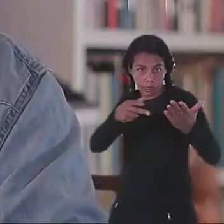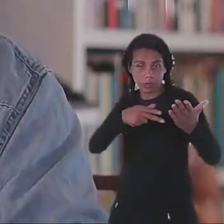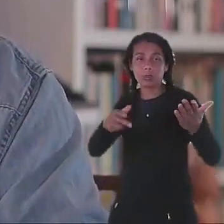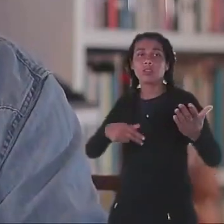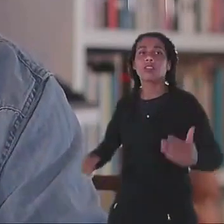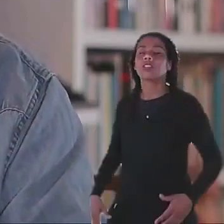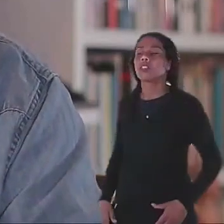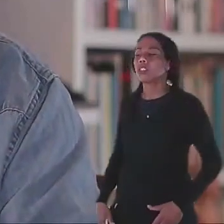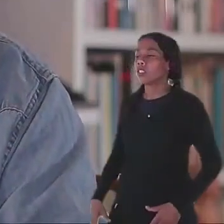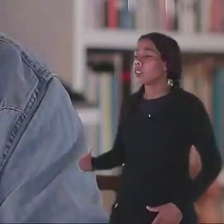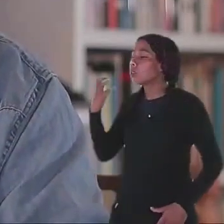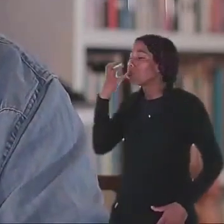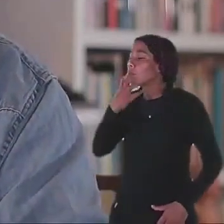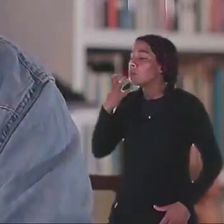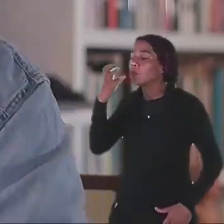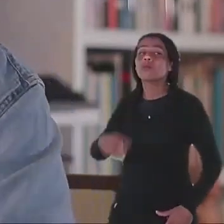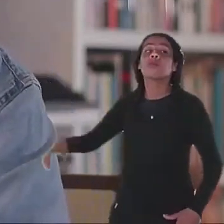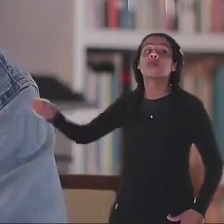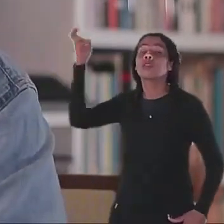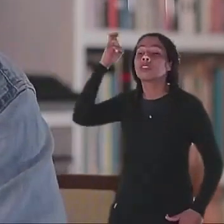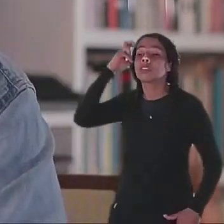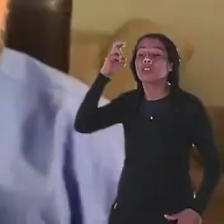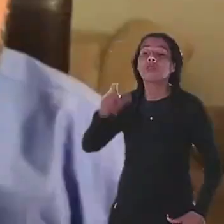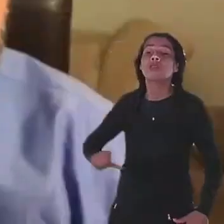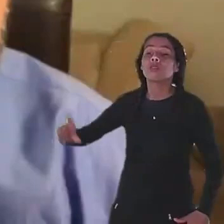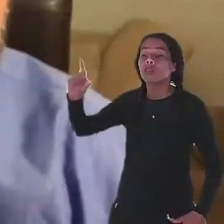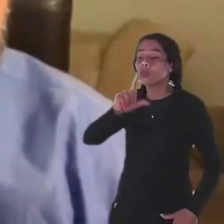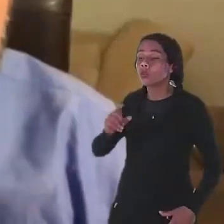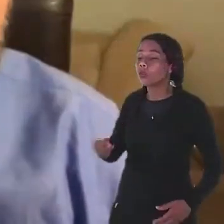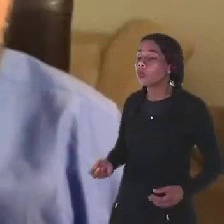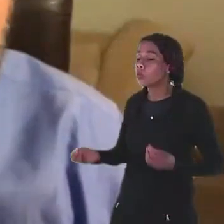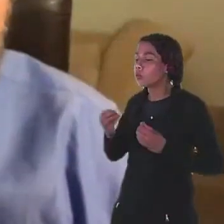informações suficientes para confirmar sua tese?